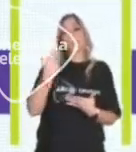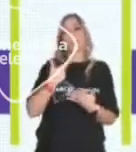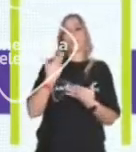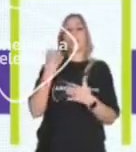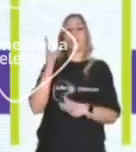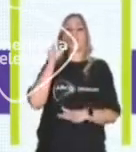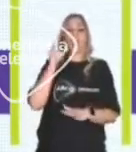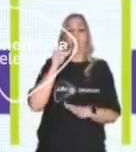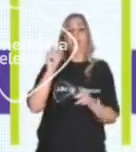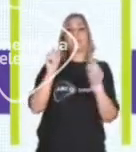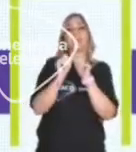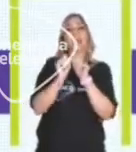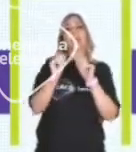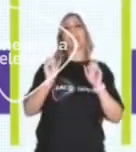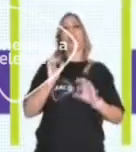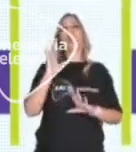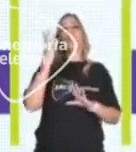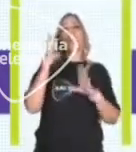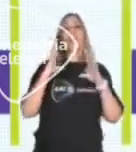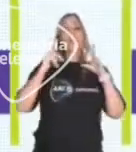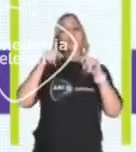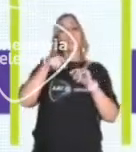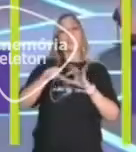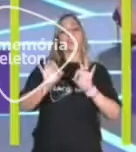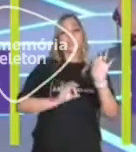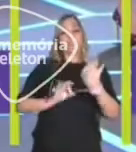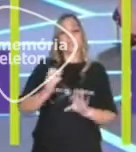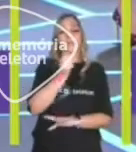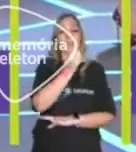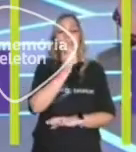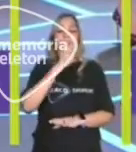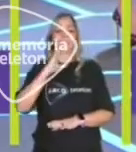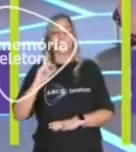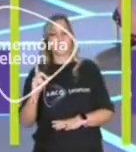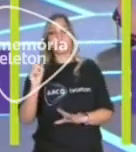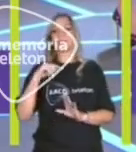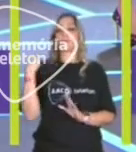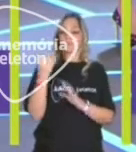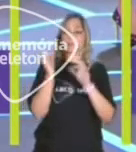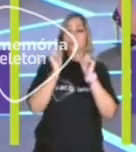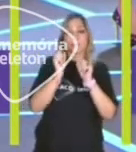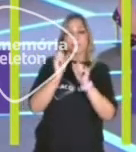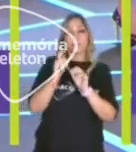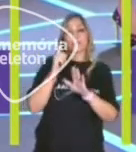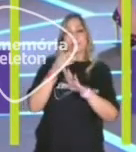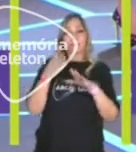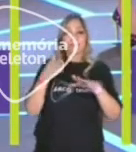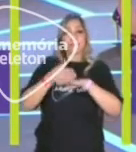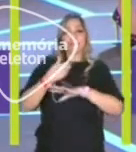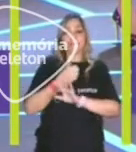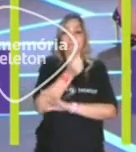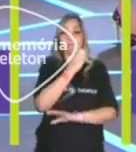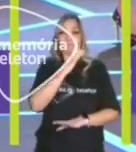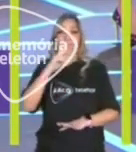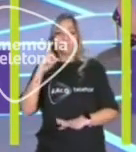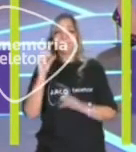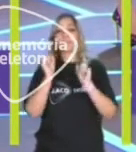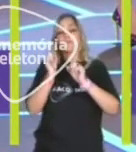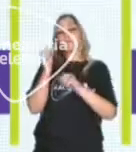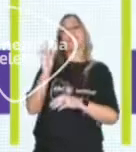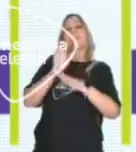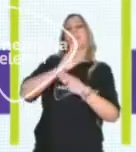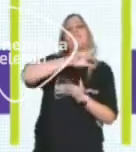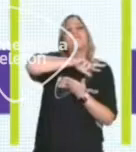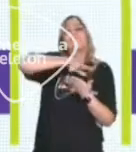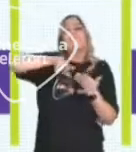Acontecer todo esse projeto maravilhoso AACD EA gente poder aqui através das e de ajudar milhares e milhares de